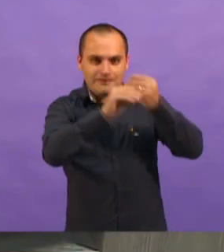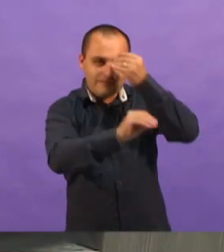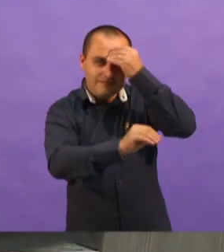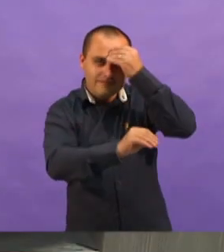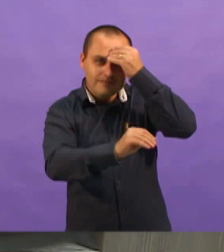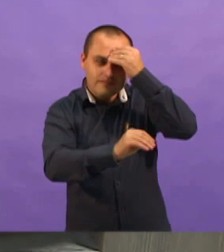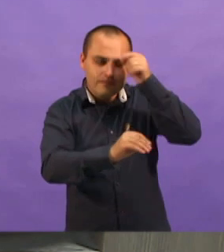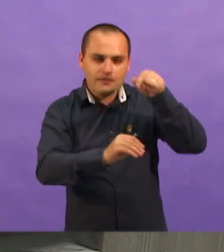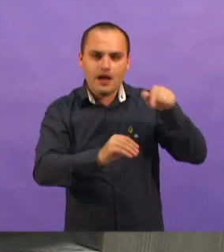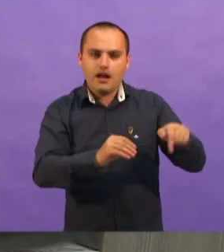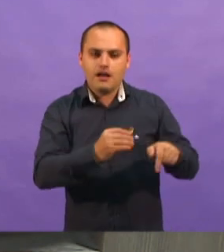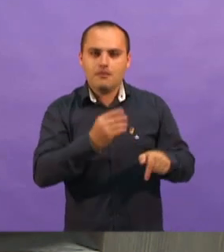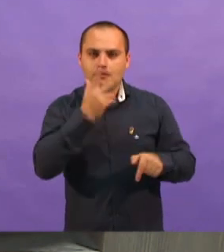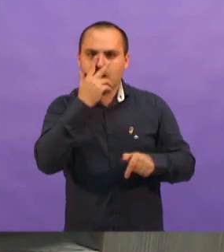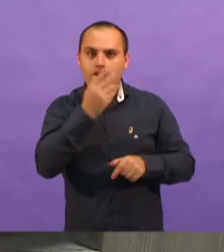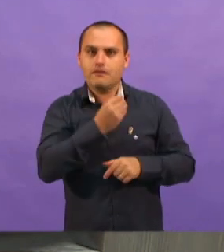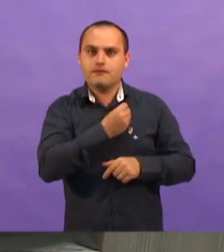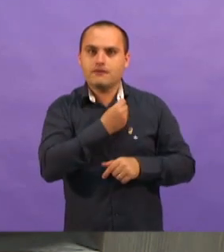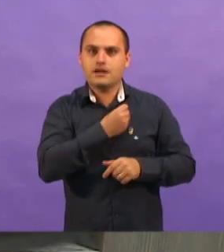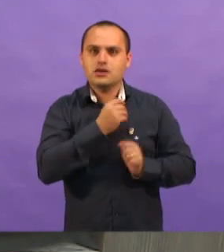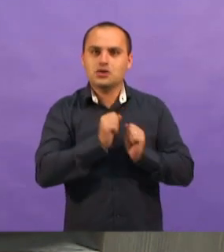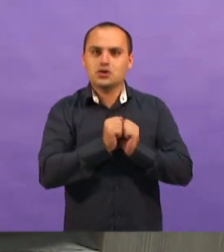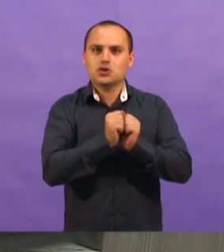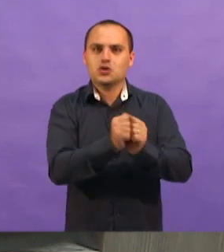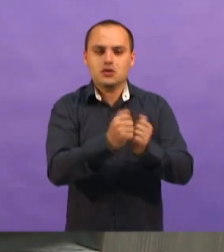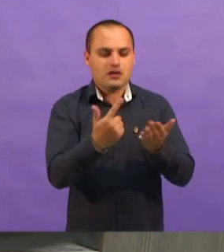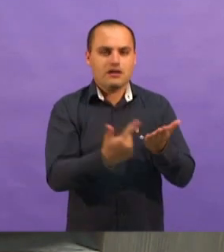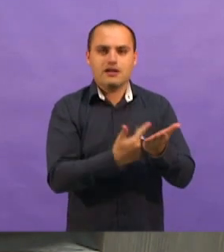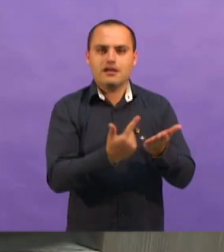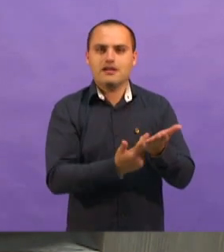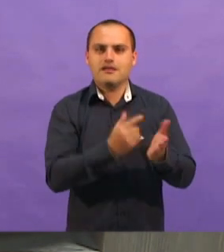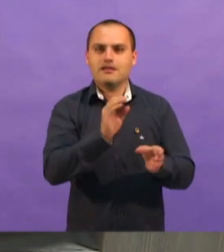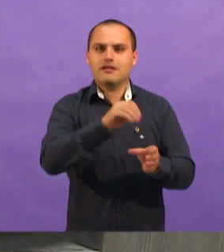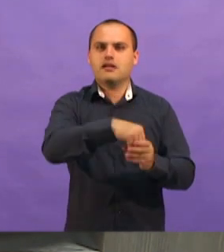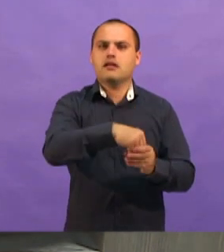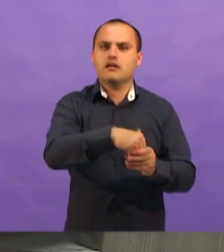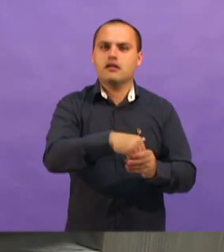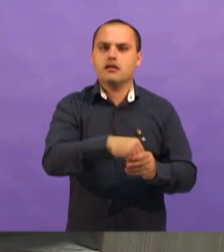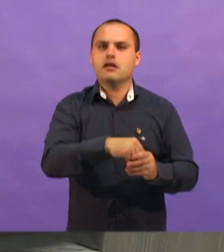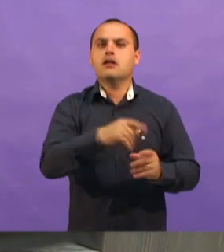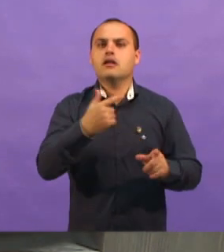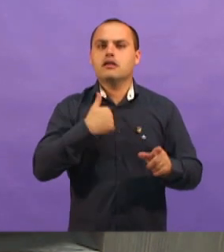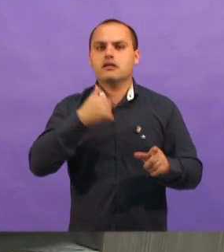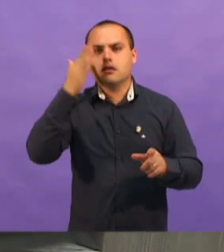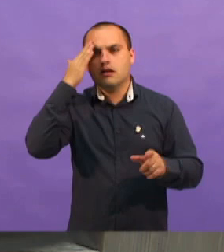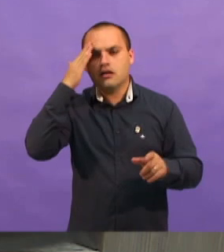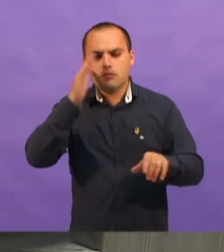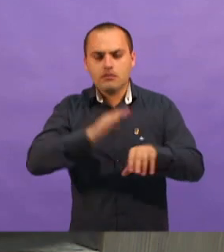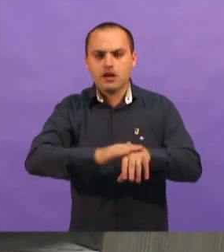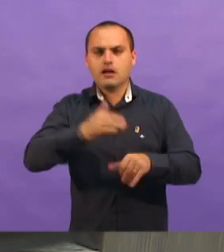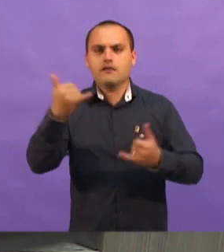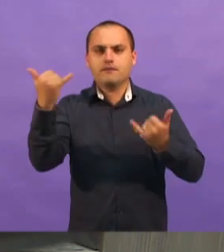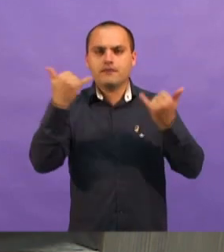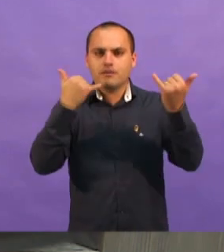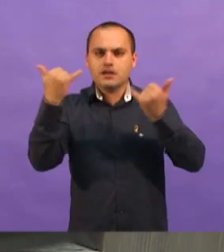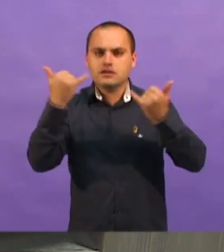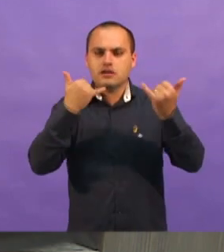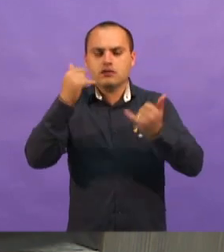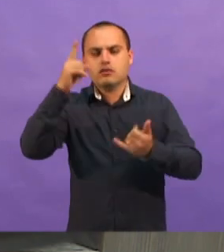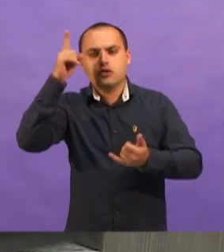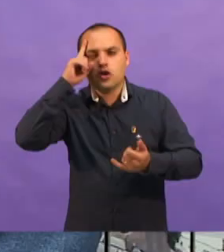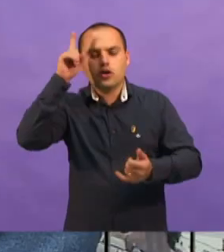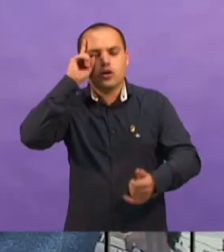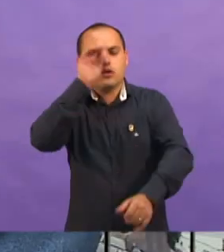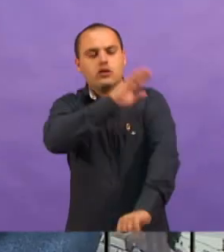si. E isso ele pode levar durante a sua vida, durante o seu dia, desde que acorda, abre os olhos de manhã cedo e depois vai repousar à